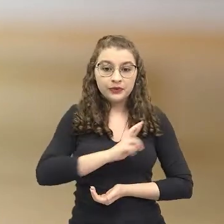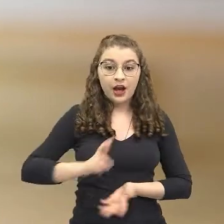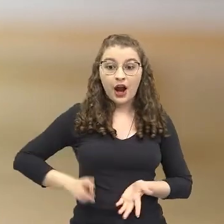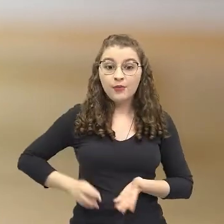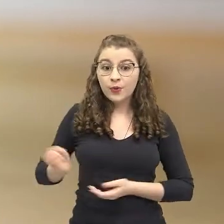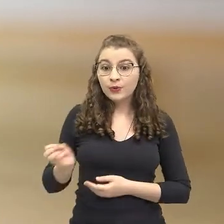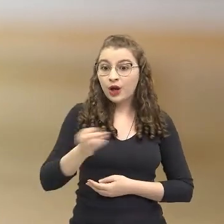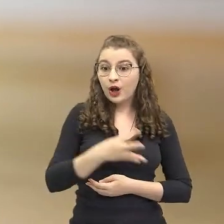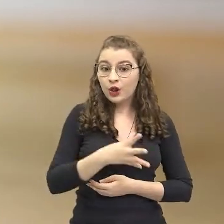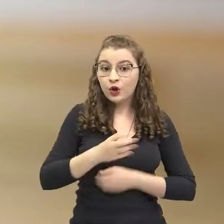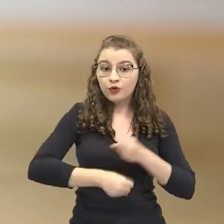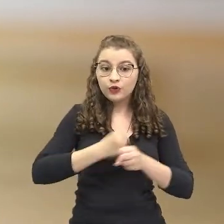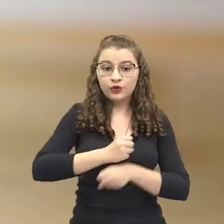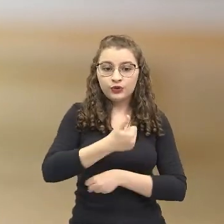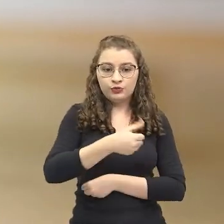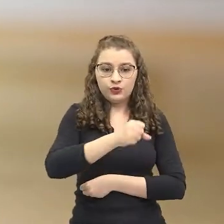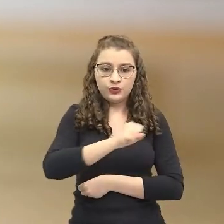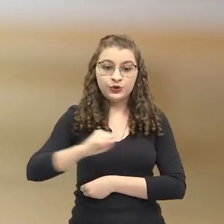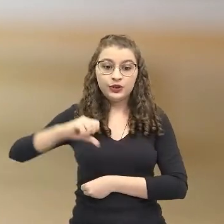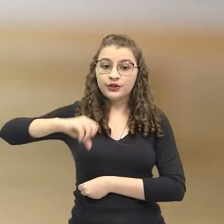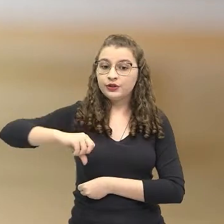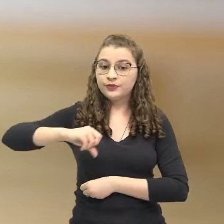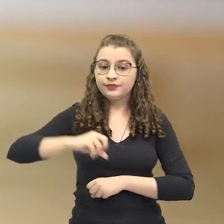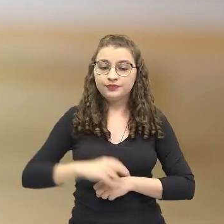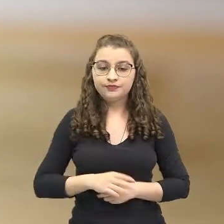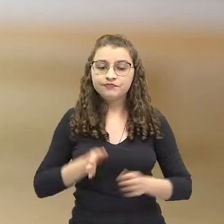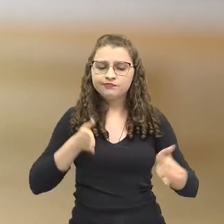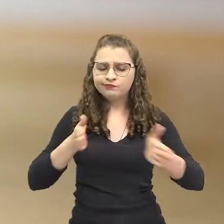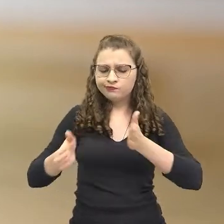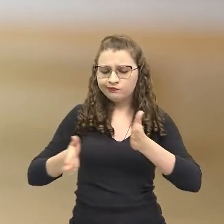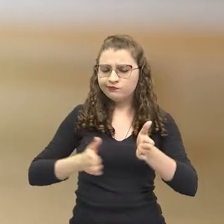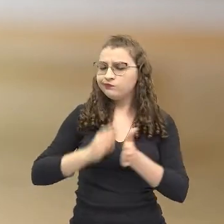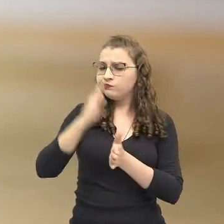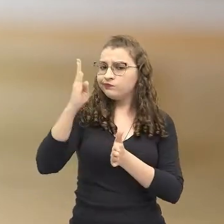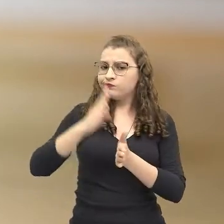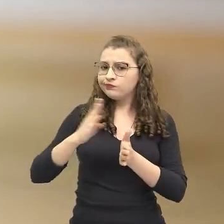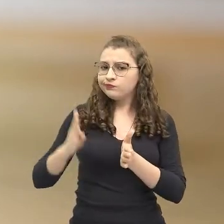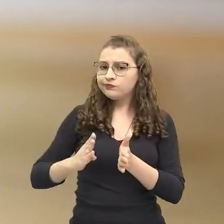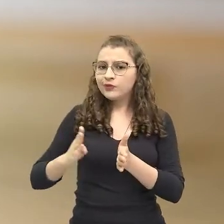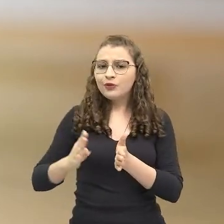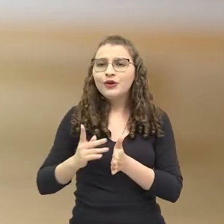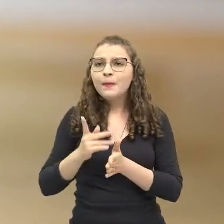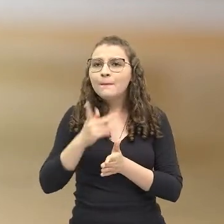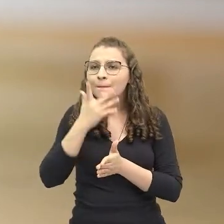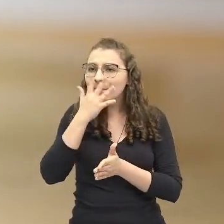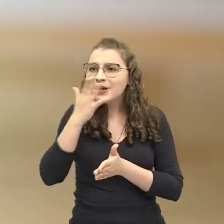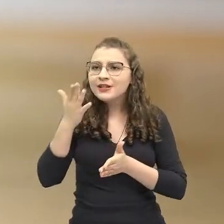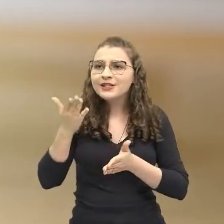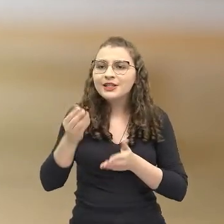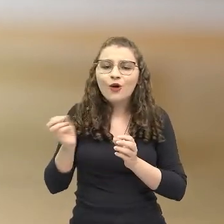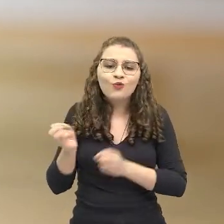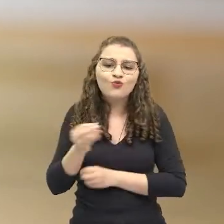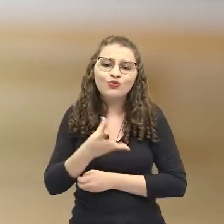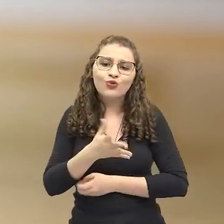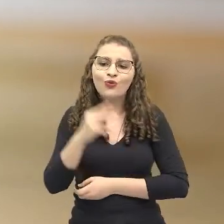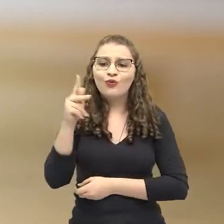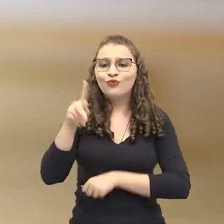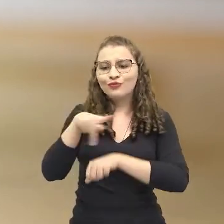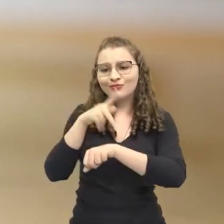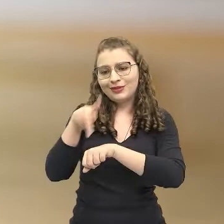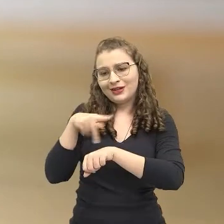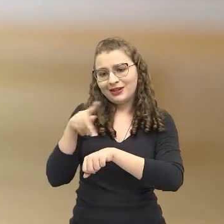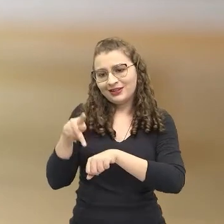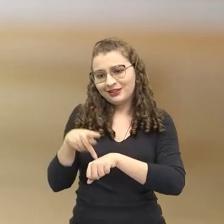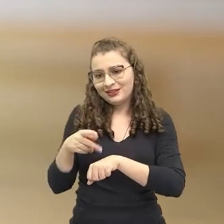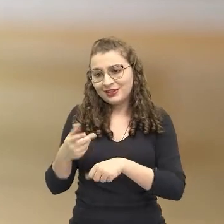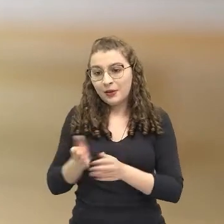República. Então, o Brasil naquele momento era um país jovem nos moldes republicanos. Claro que